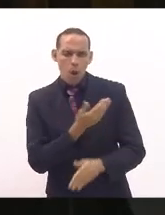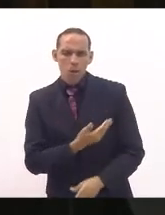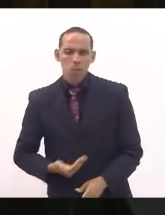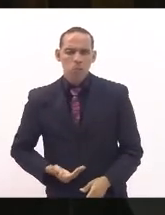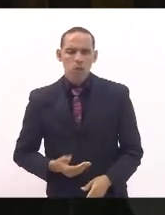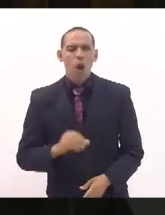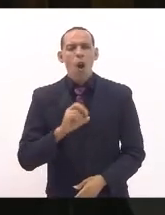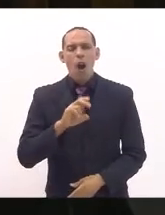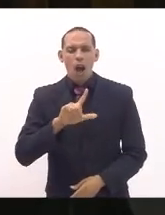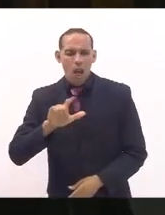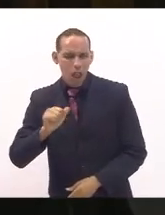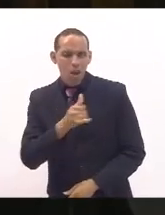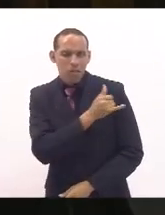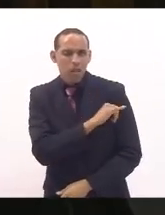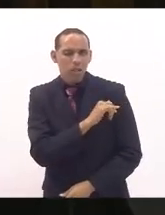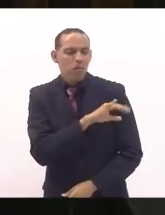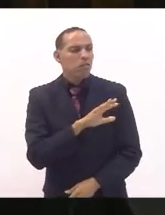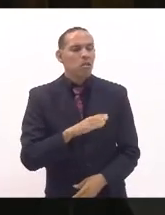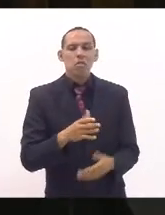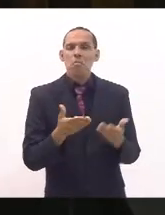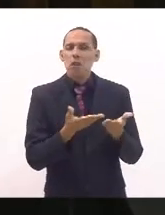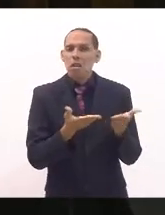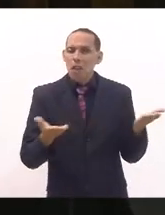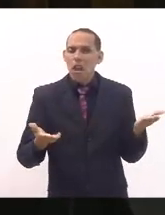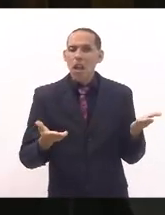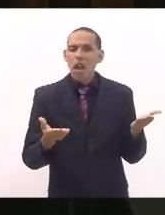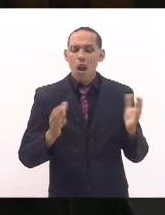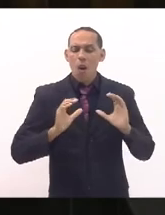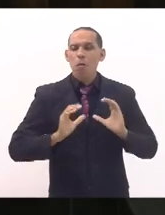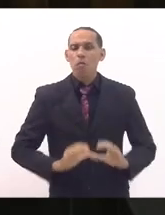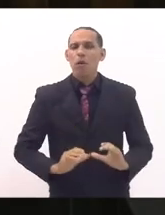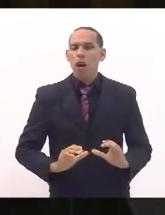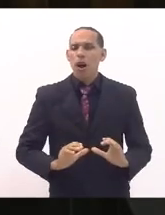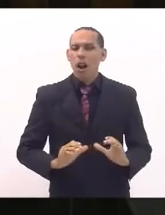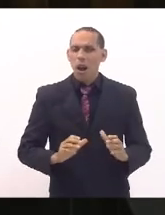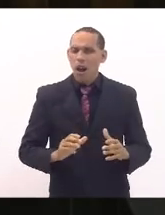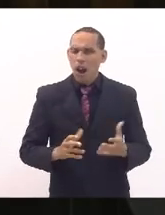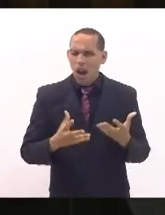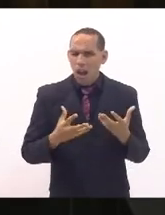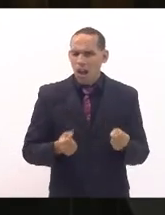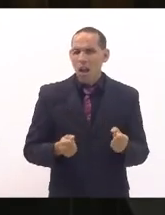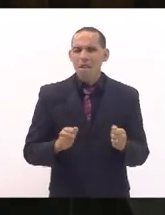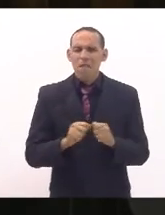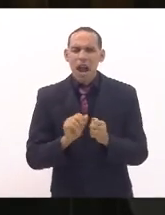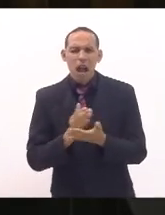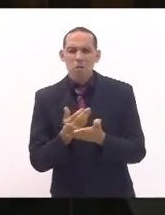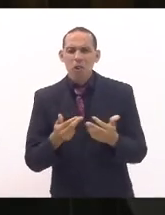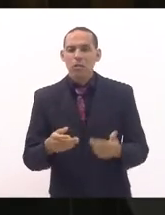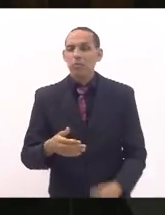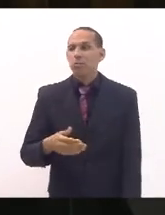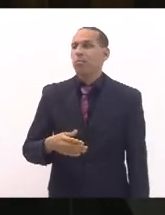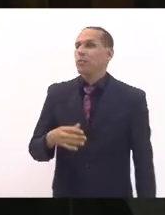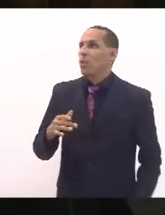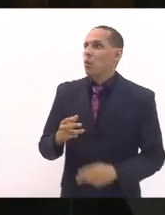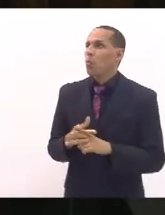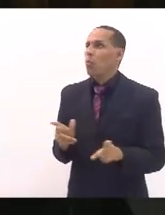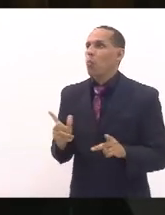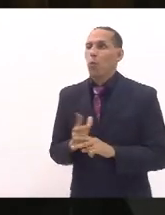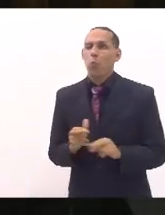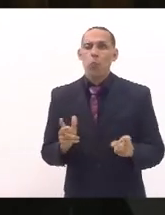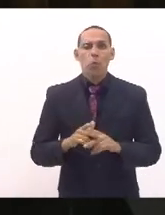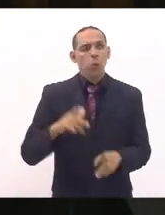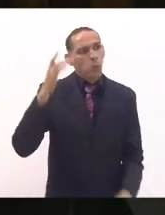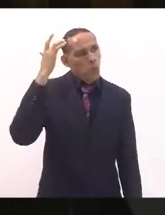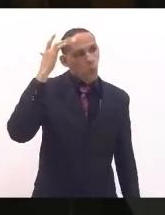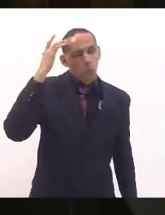Rio de Janeiro adotaram qualquer tipo de comportamento no sentido de fazer vistas grossas ao consumo